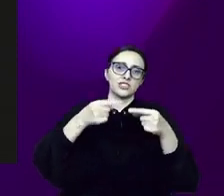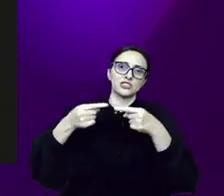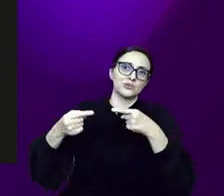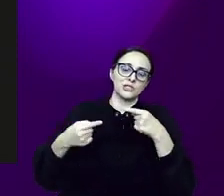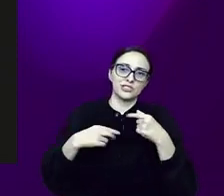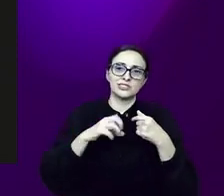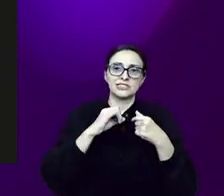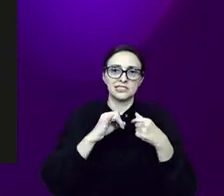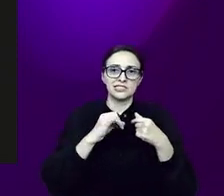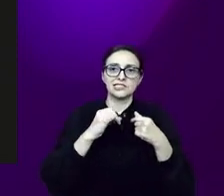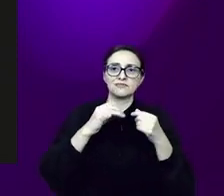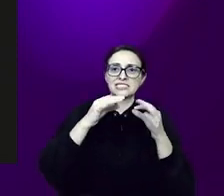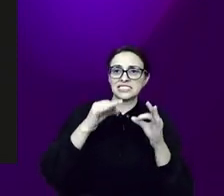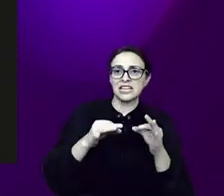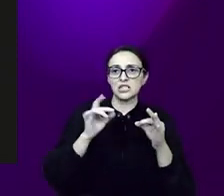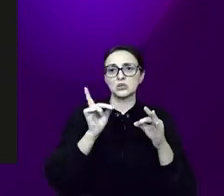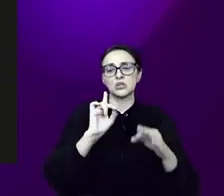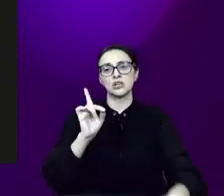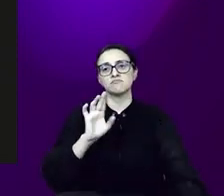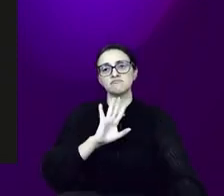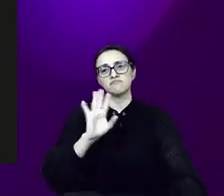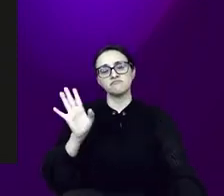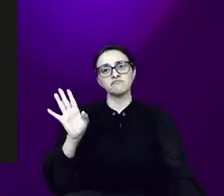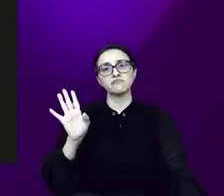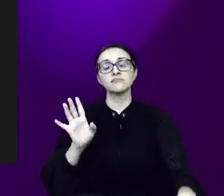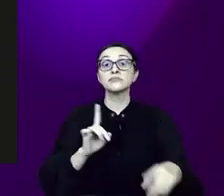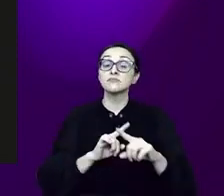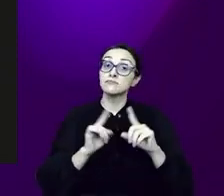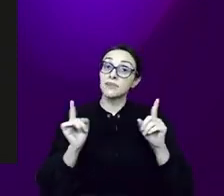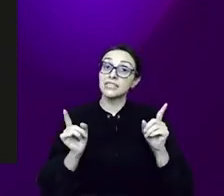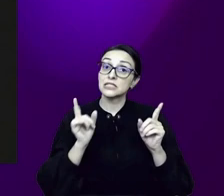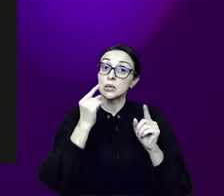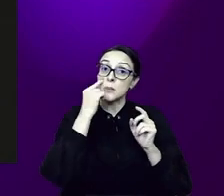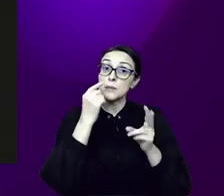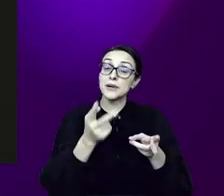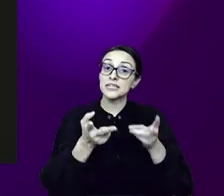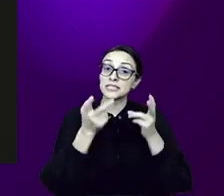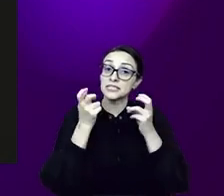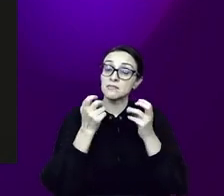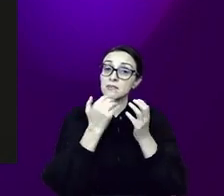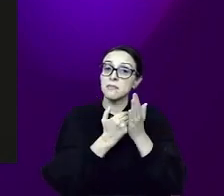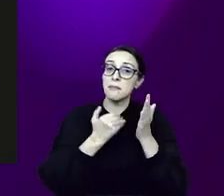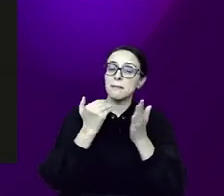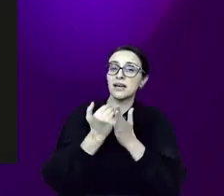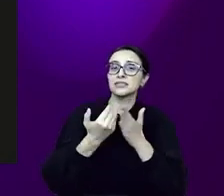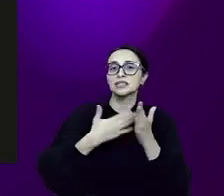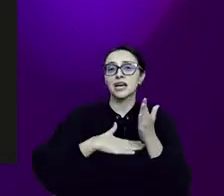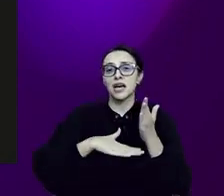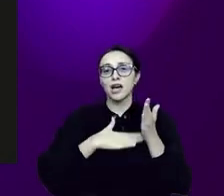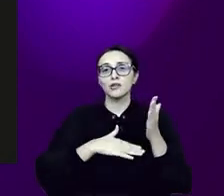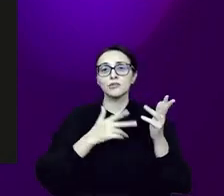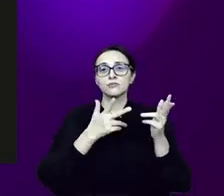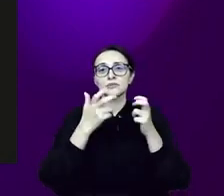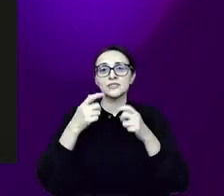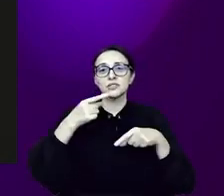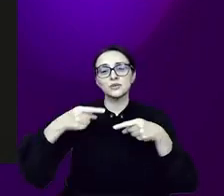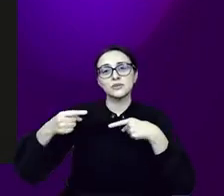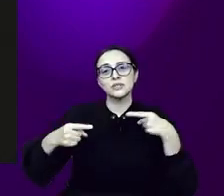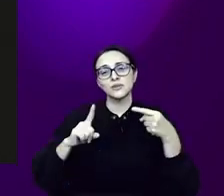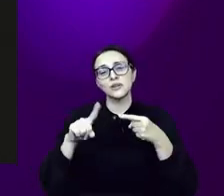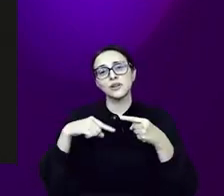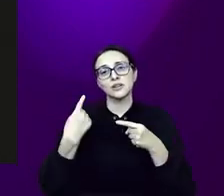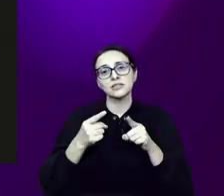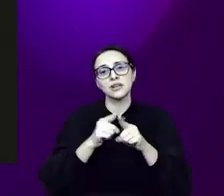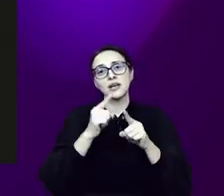se examinou correto ou não corretamente. Agora, o que a gente vê com um pouco mais de calma, né, nas discussões nossas